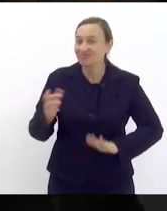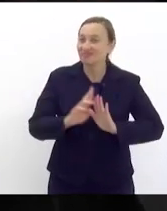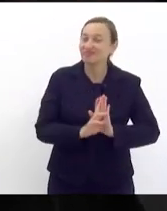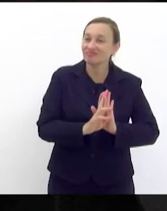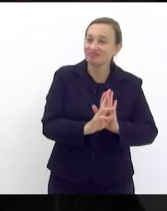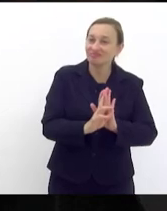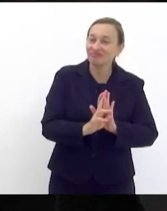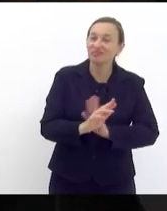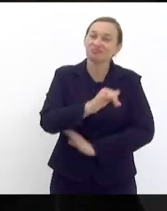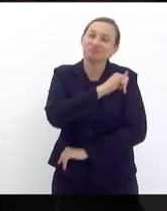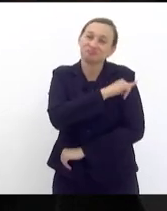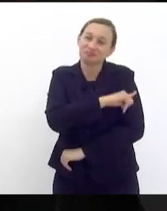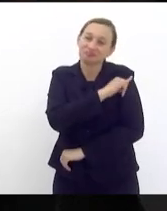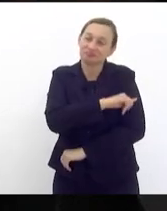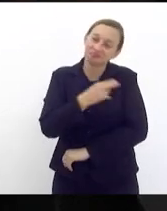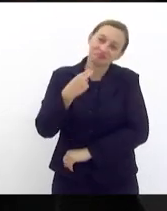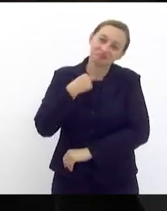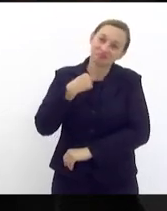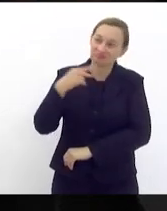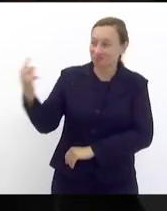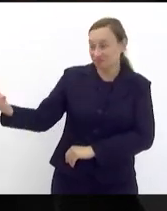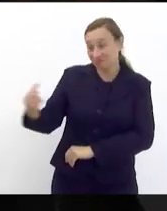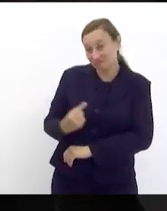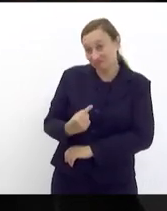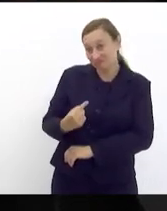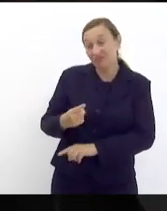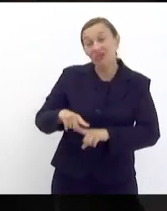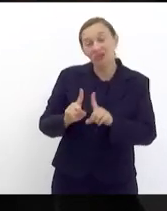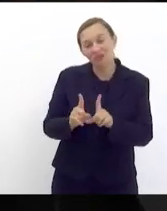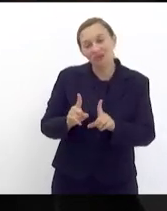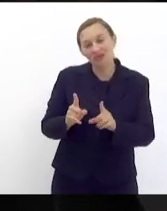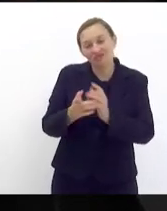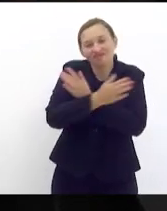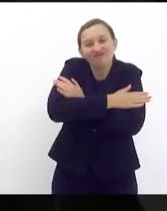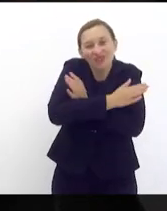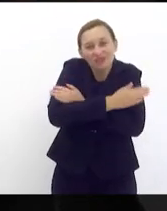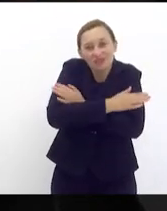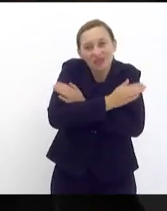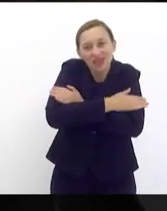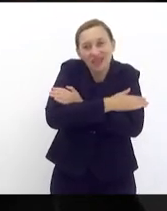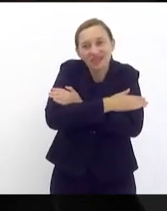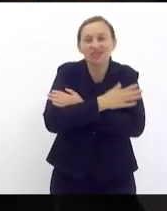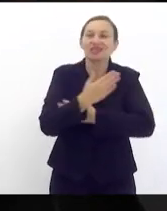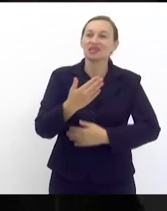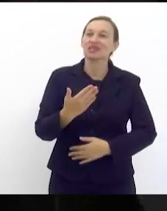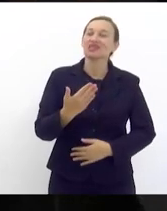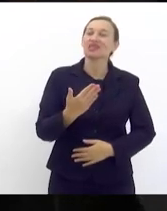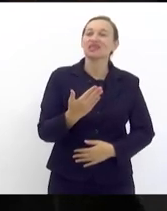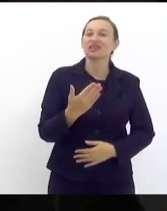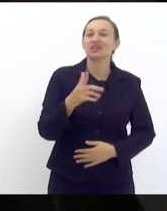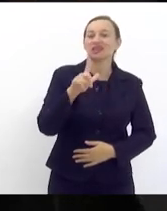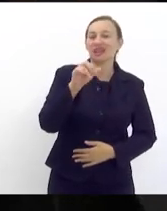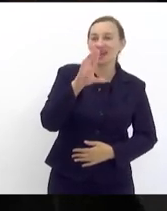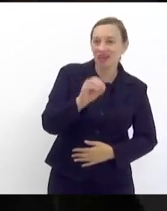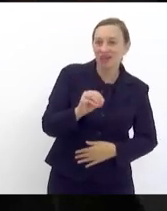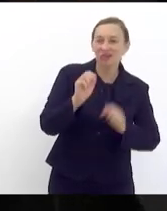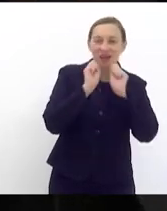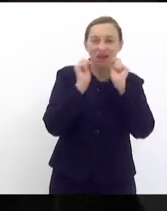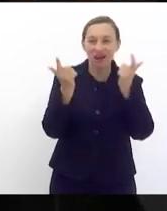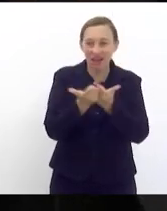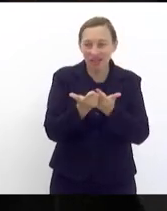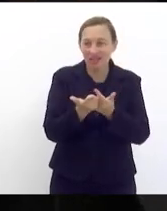representando o Rio de Janeiro, e não poderia estar presente aqui, mas mandou um grande abraço ao Léo, a Lerres, e